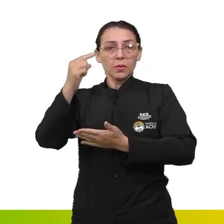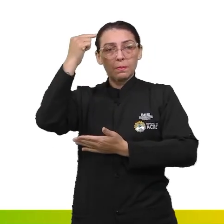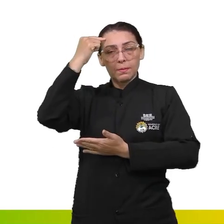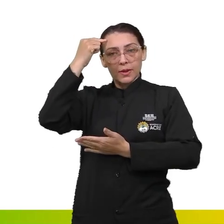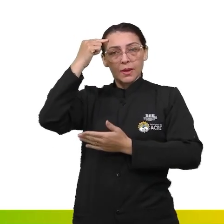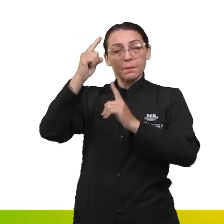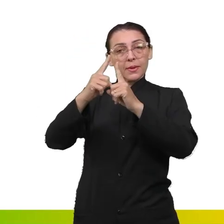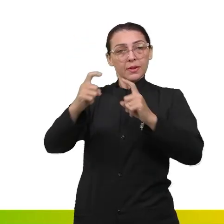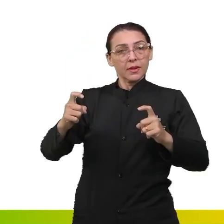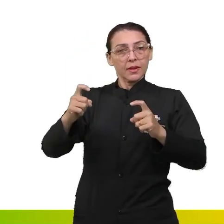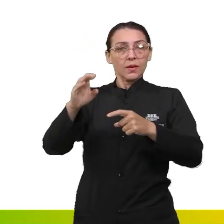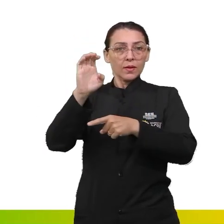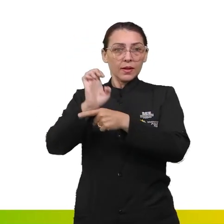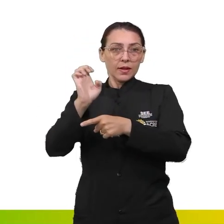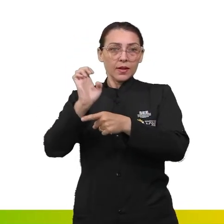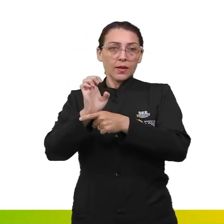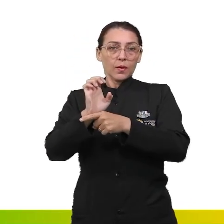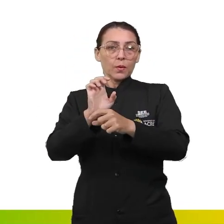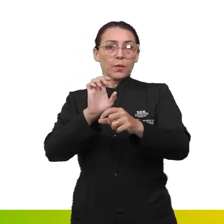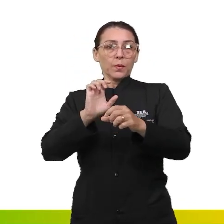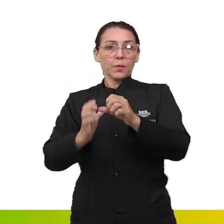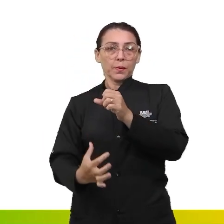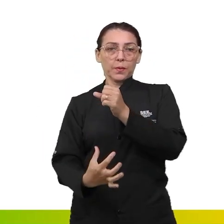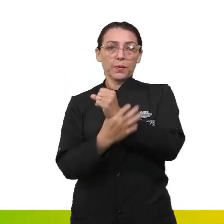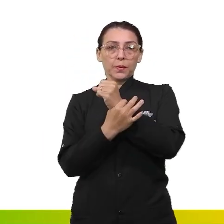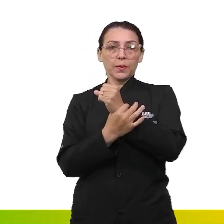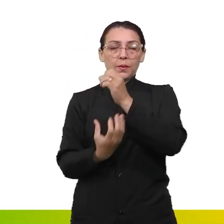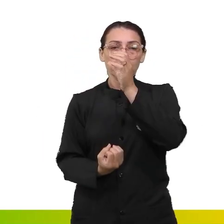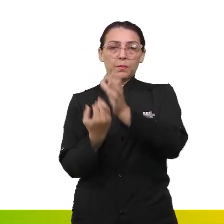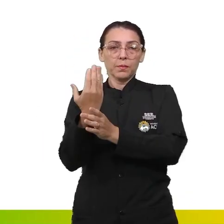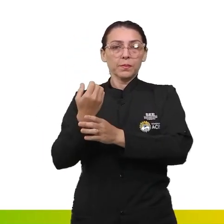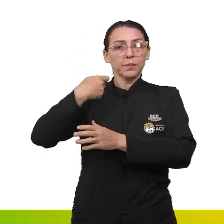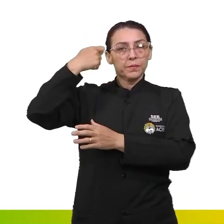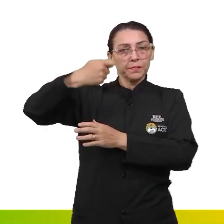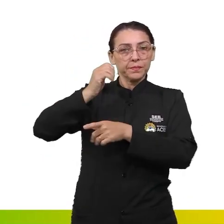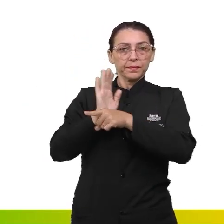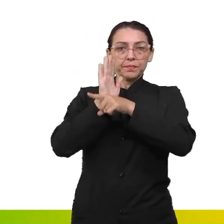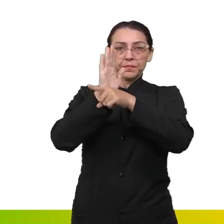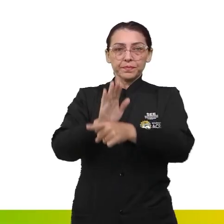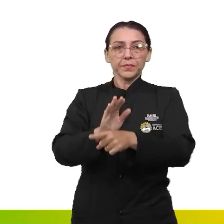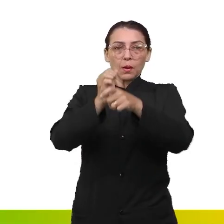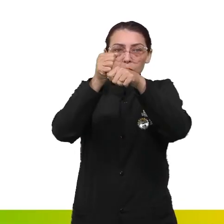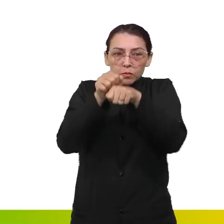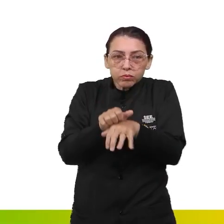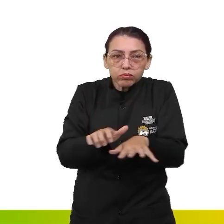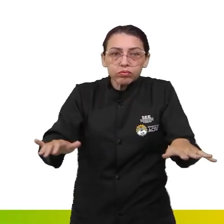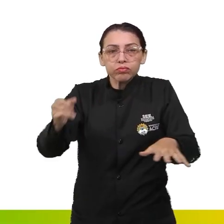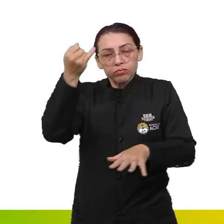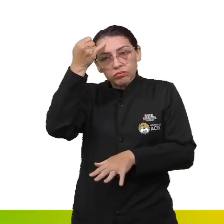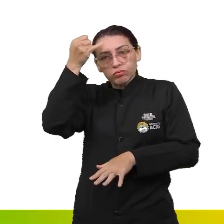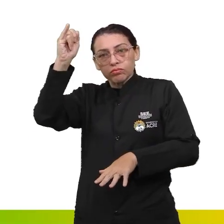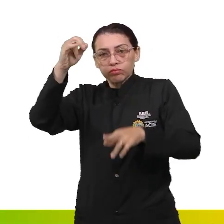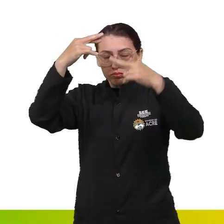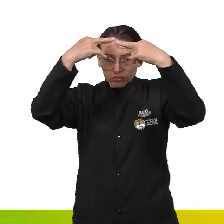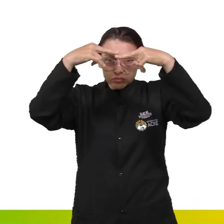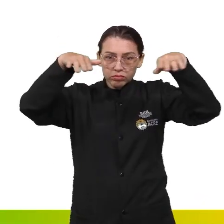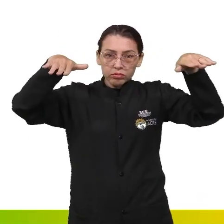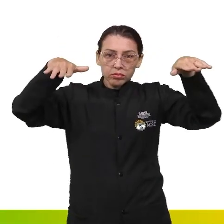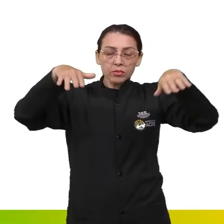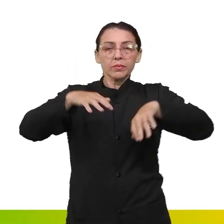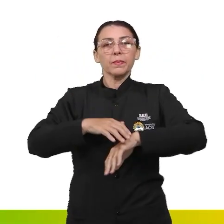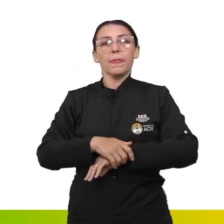científico. Ou letra E, o financiamento à produção artística contribuiu para a difusão das